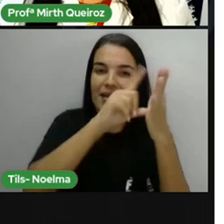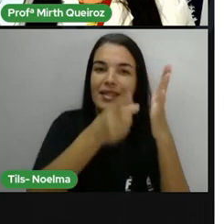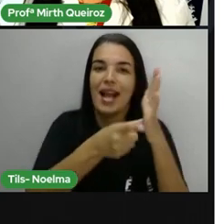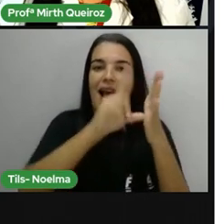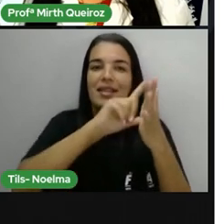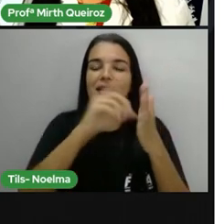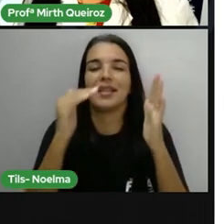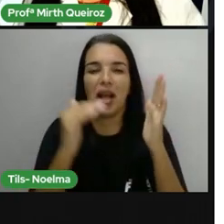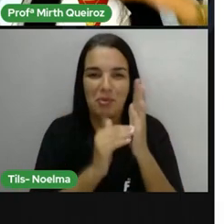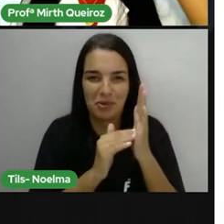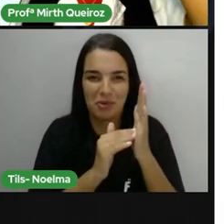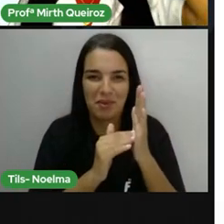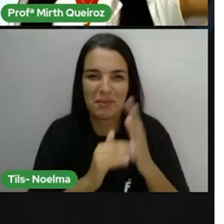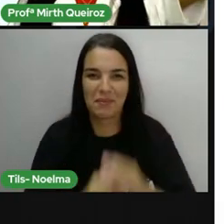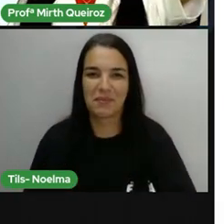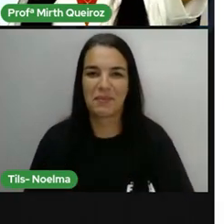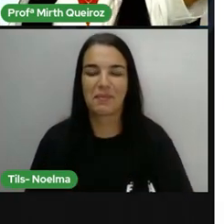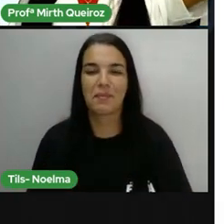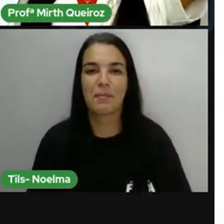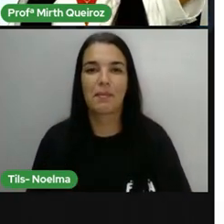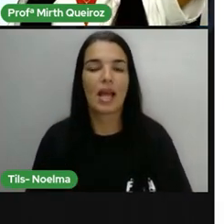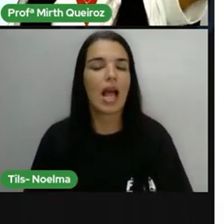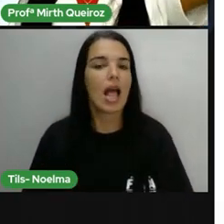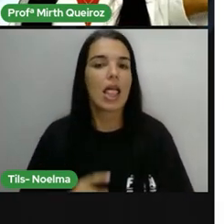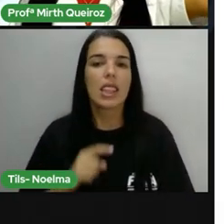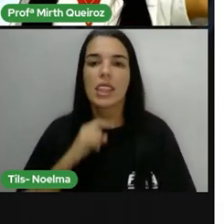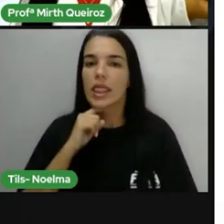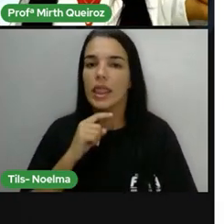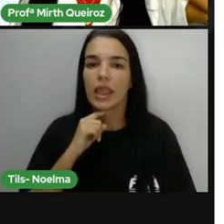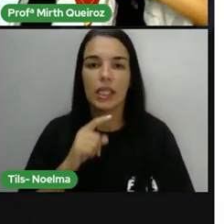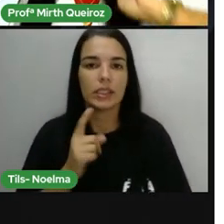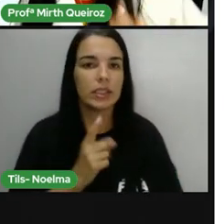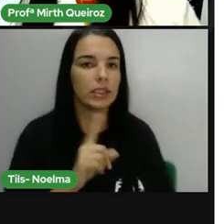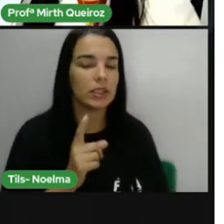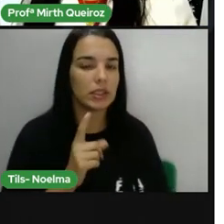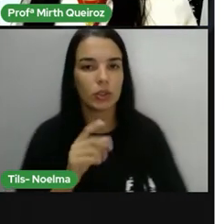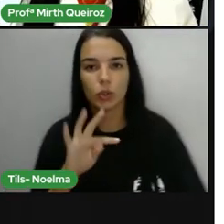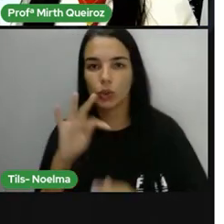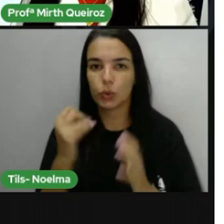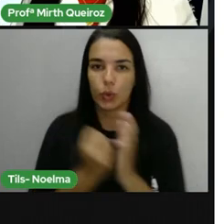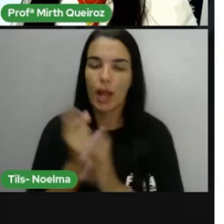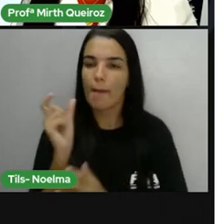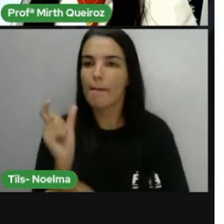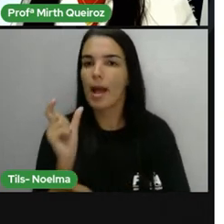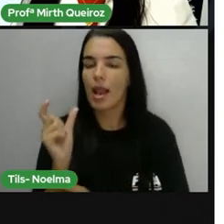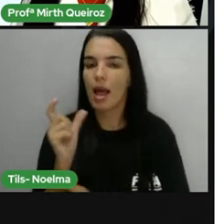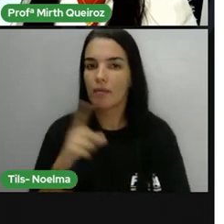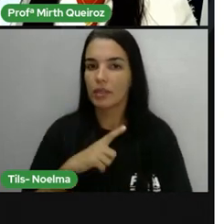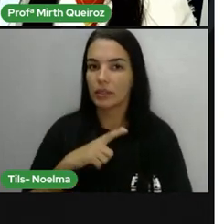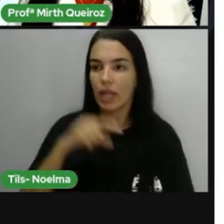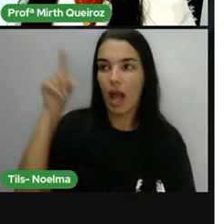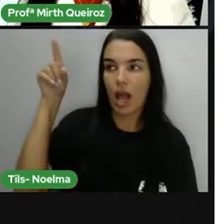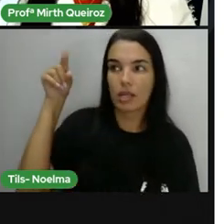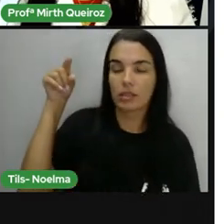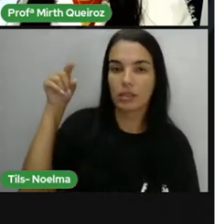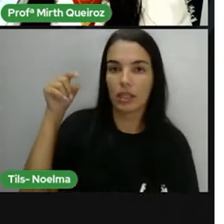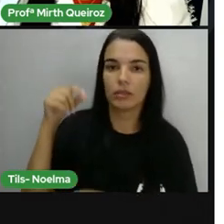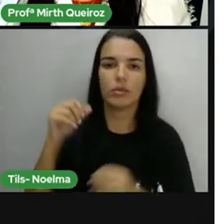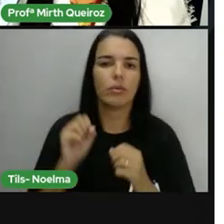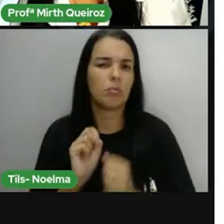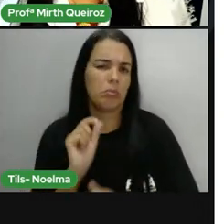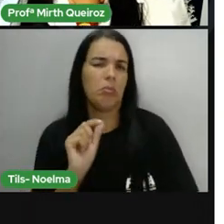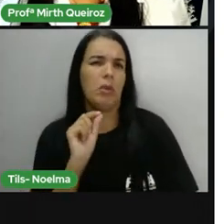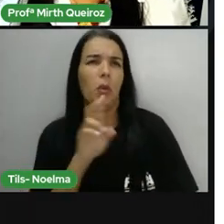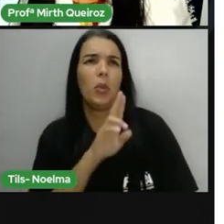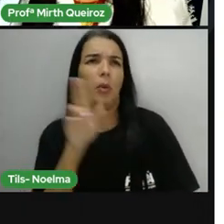sílaba. Nem todas as palavras com acento tônico recebem acento gráfico. O que